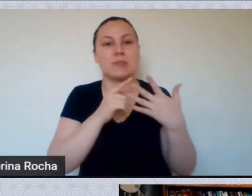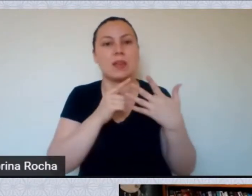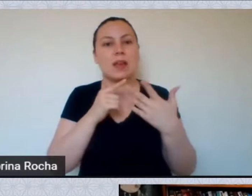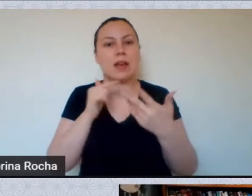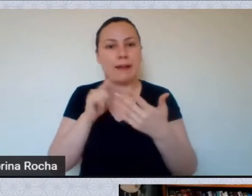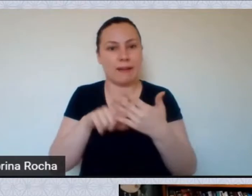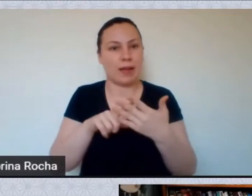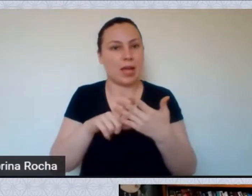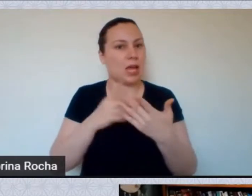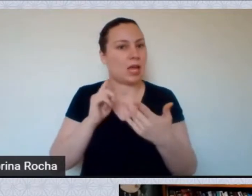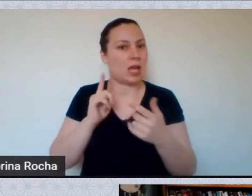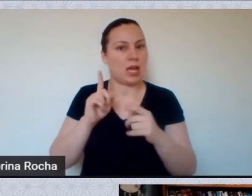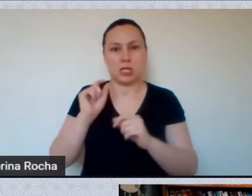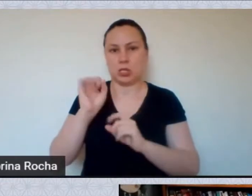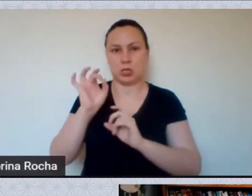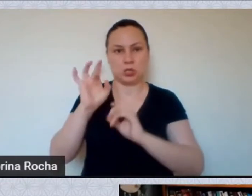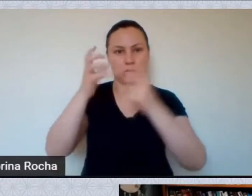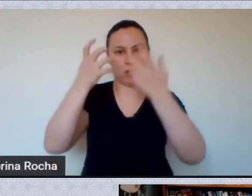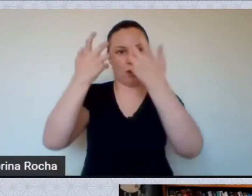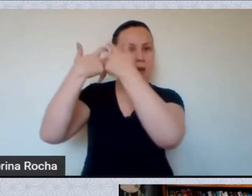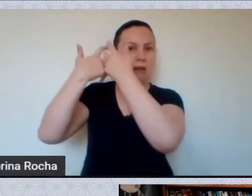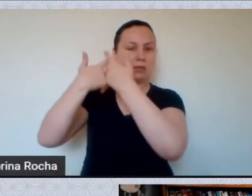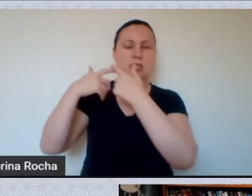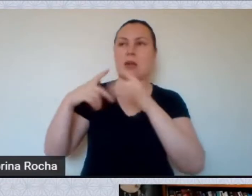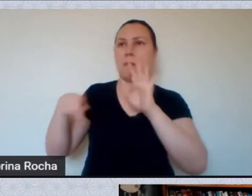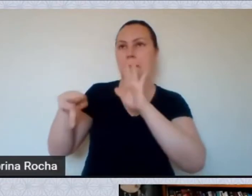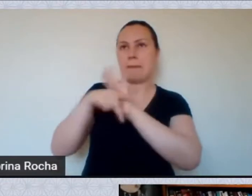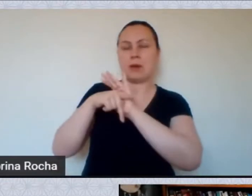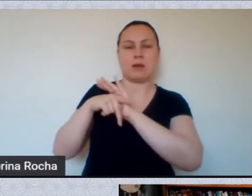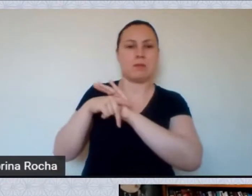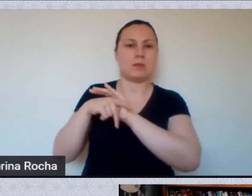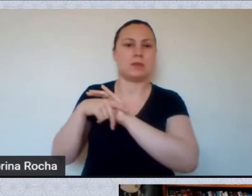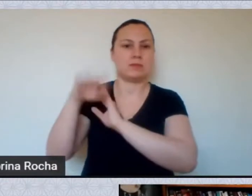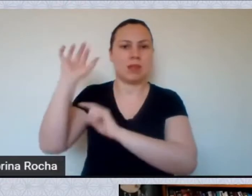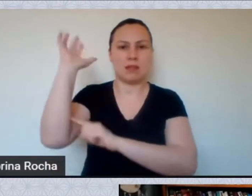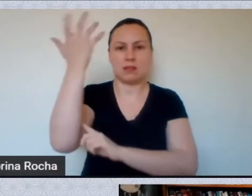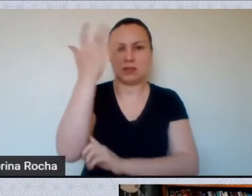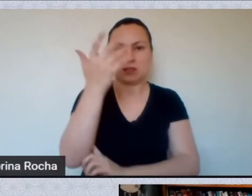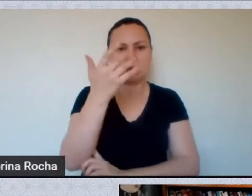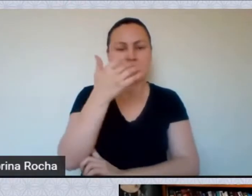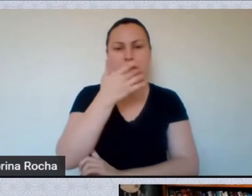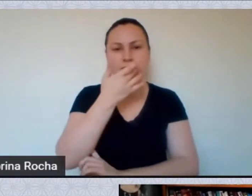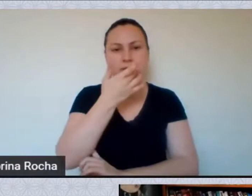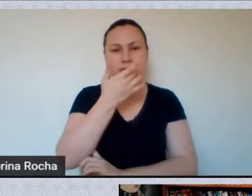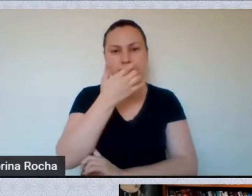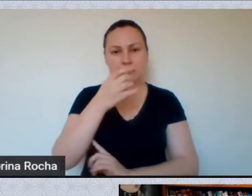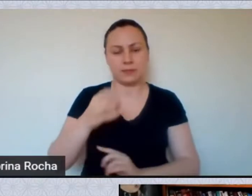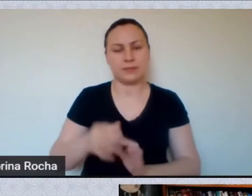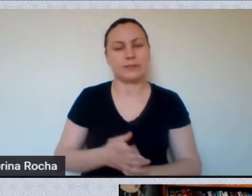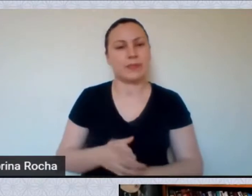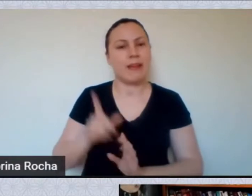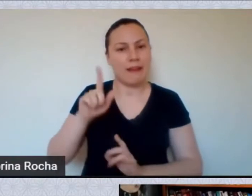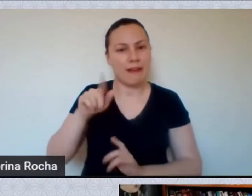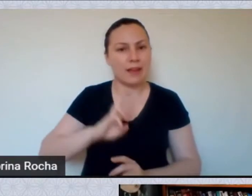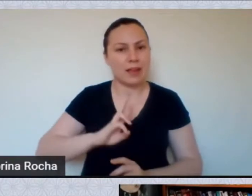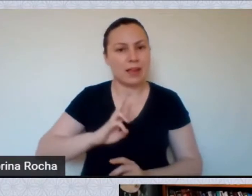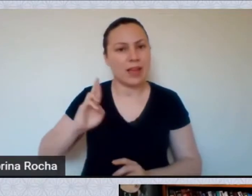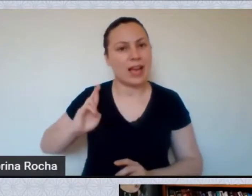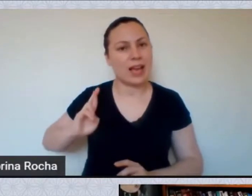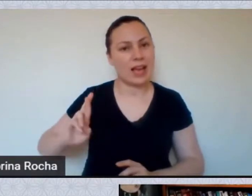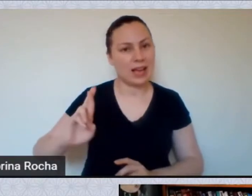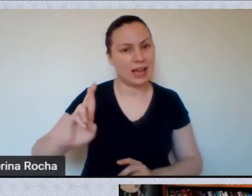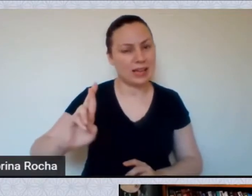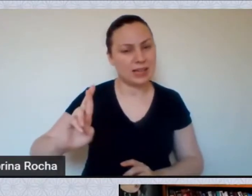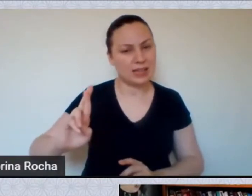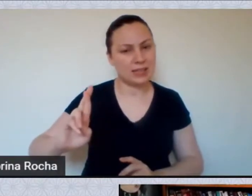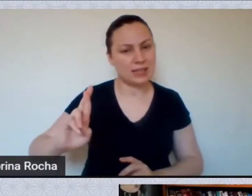natureza, que realmente a natureza essencialmente é uma manifestação de uma razão, dependendo com quem você